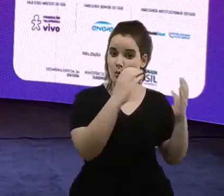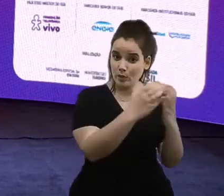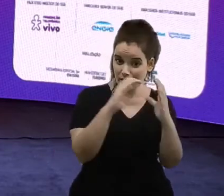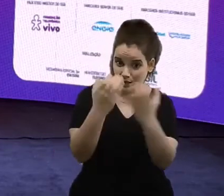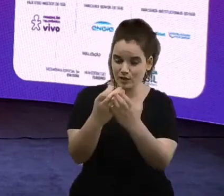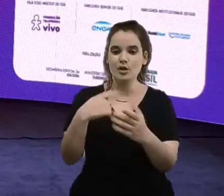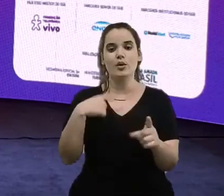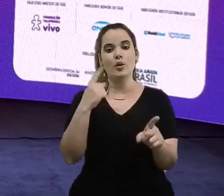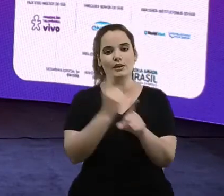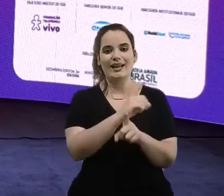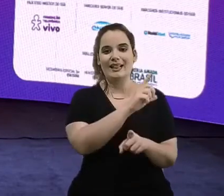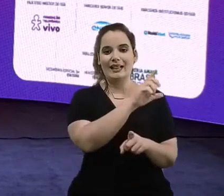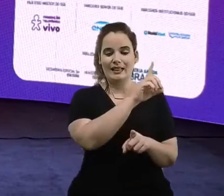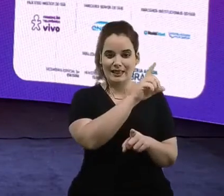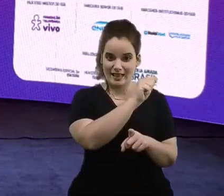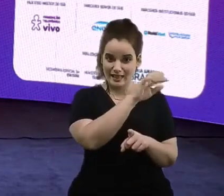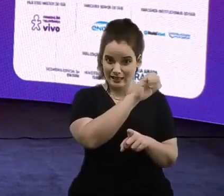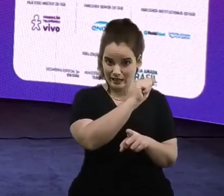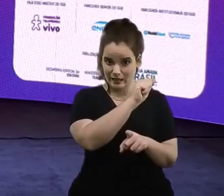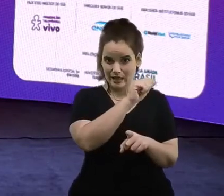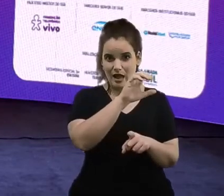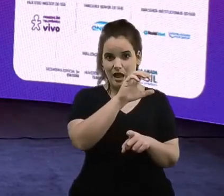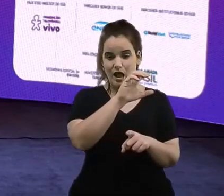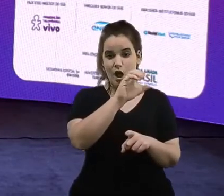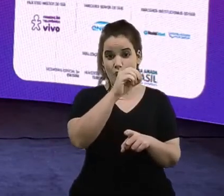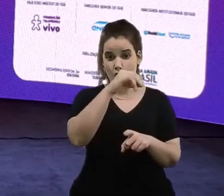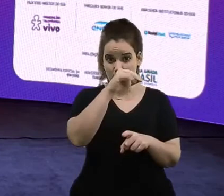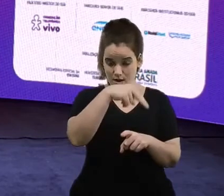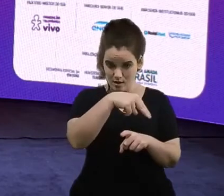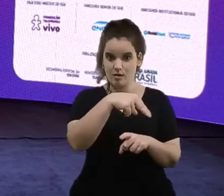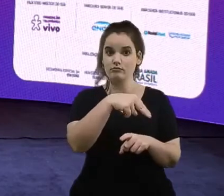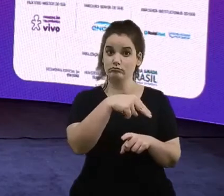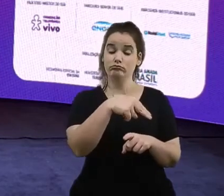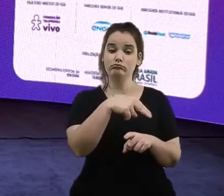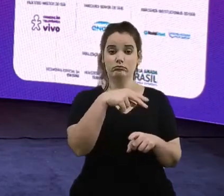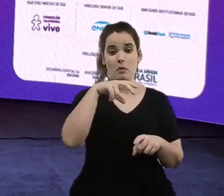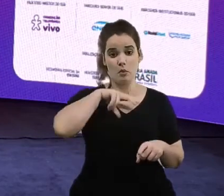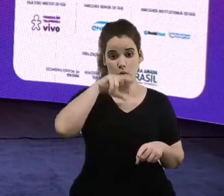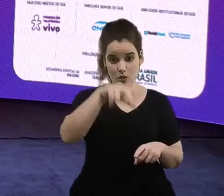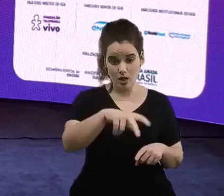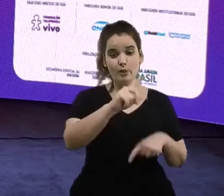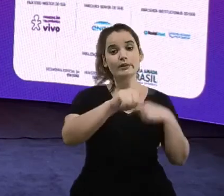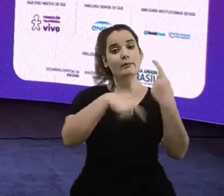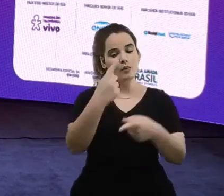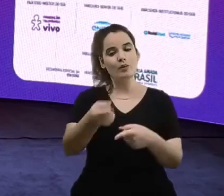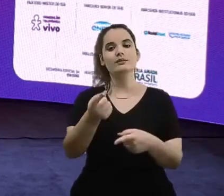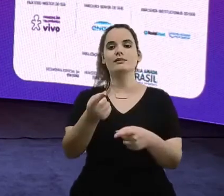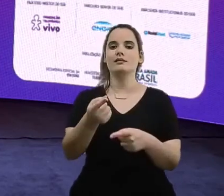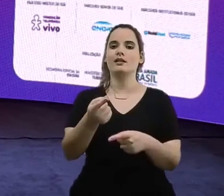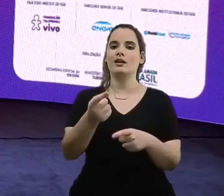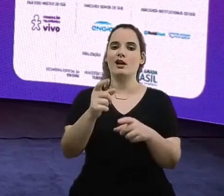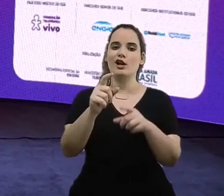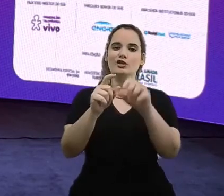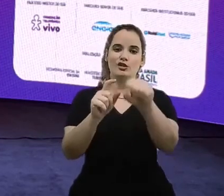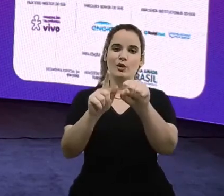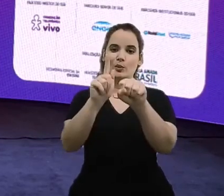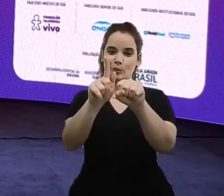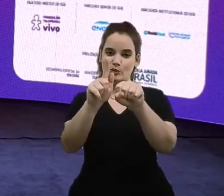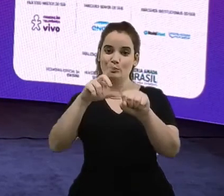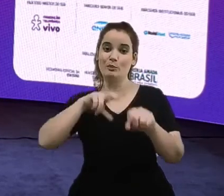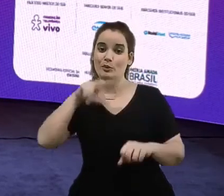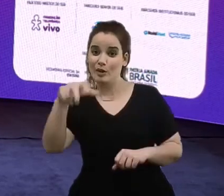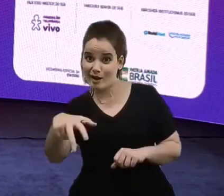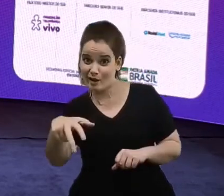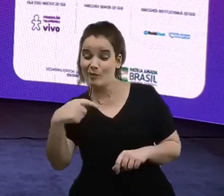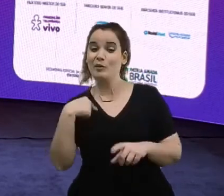que não existia em Portugal, e depois, quando encontrei a Data Science for Social Good Portugal, foi aí que eu comecei a encontrar pessoas com os